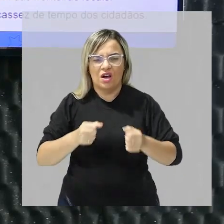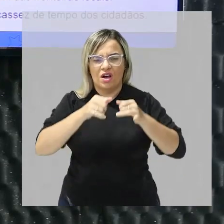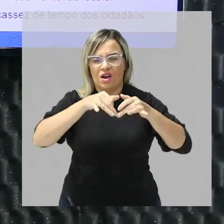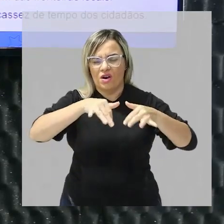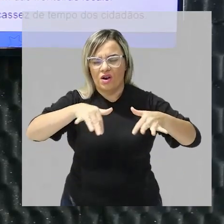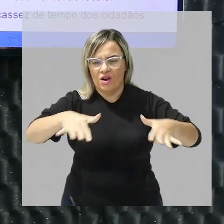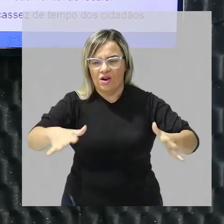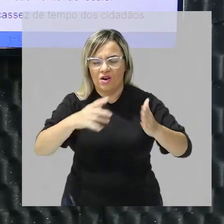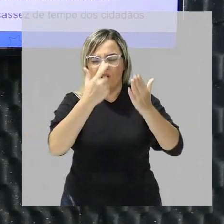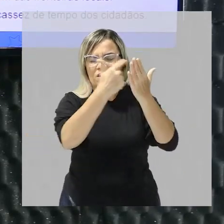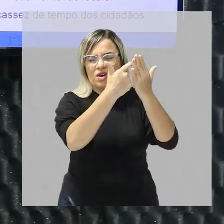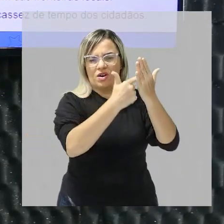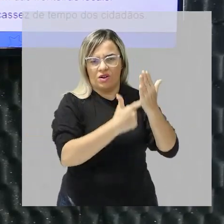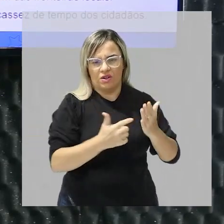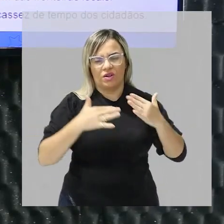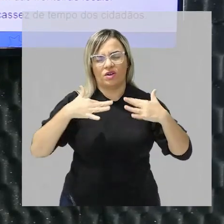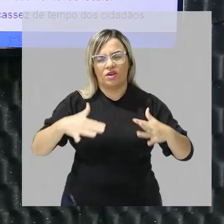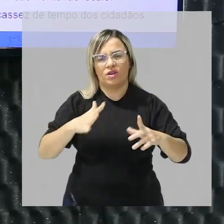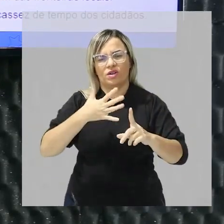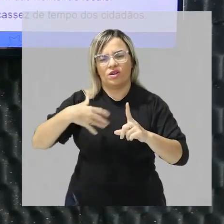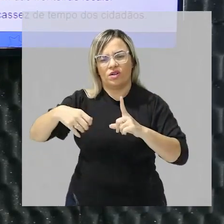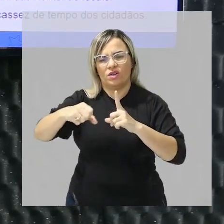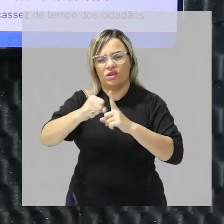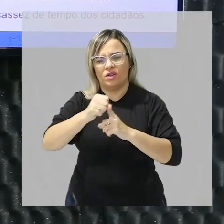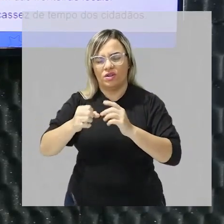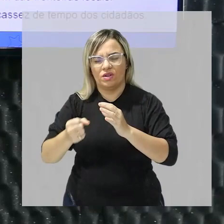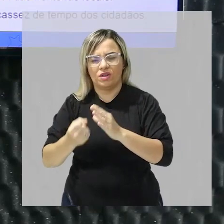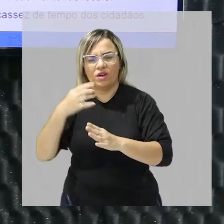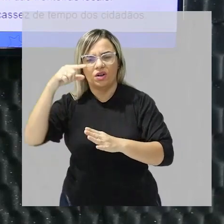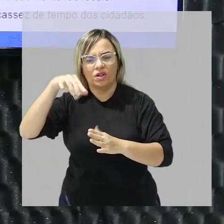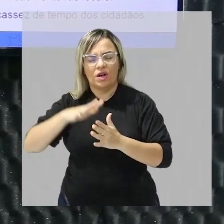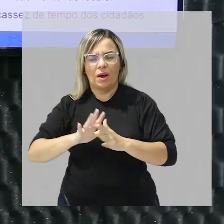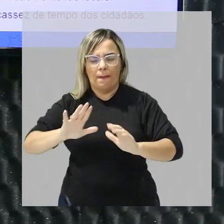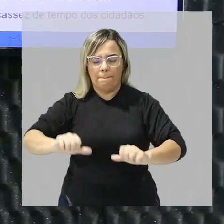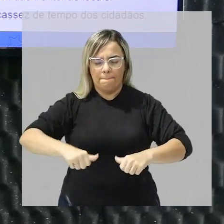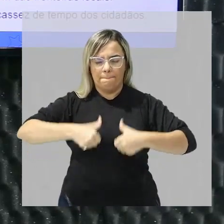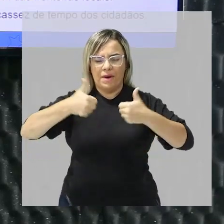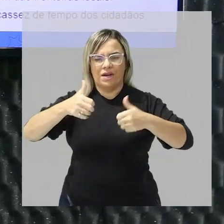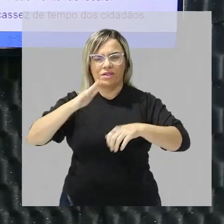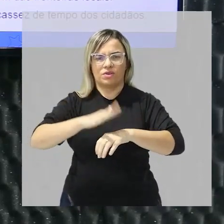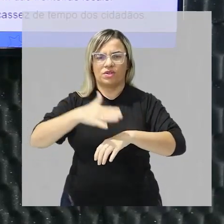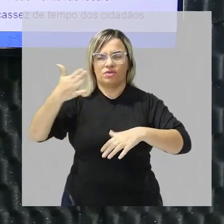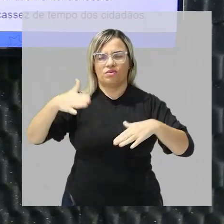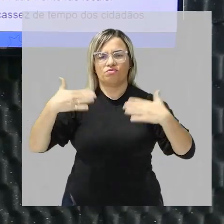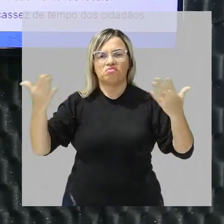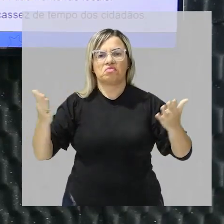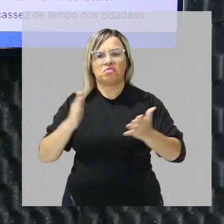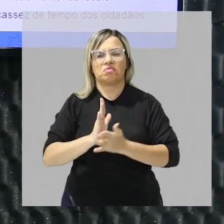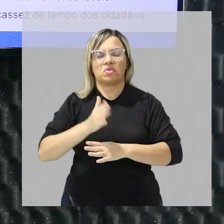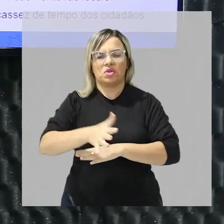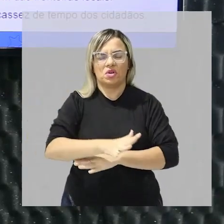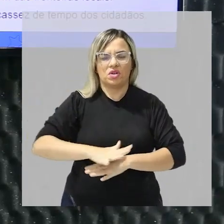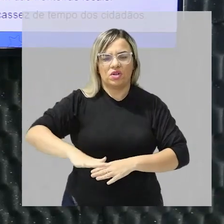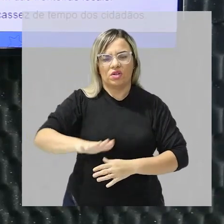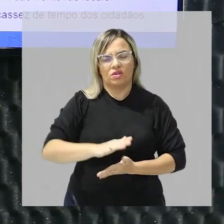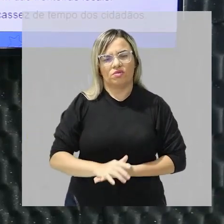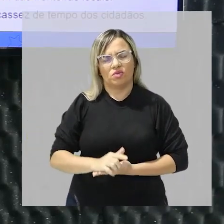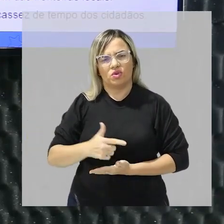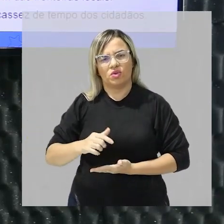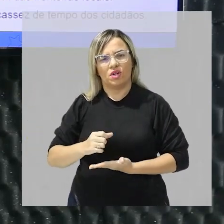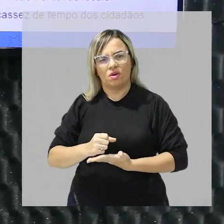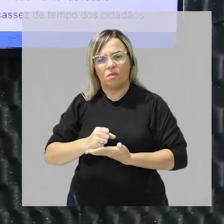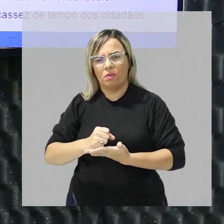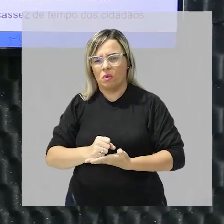dessas pautas vai gerar uma participação que seja mais qualificada. A gente não tem subsídio suficiente para garantir